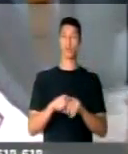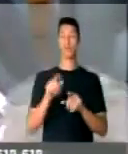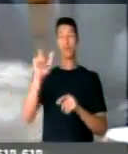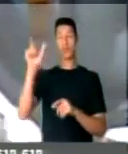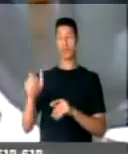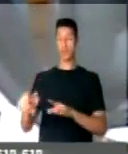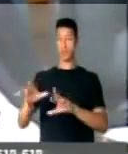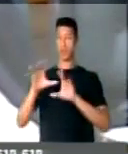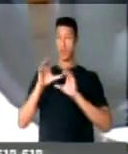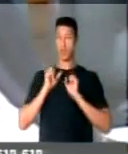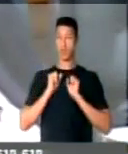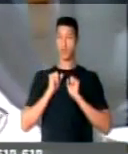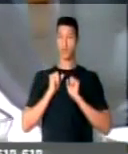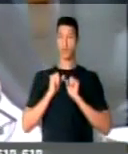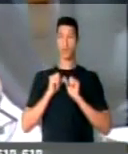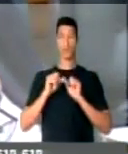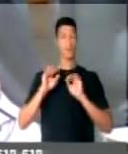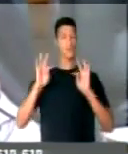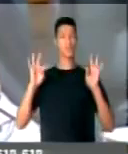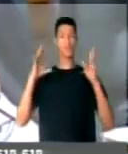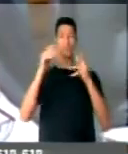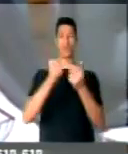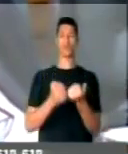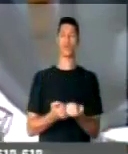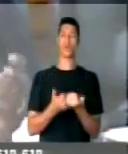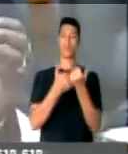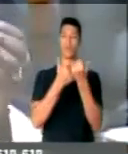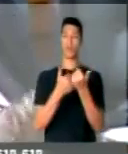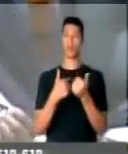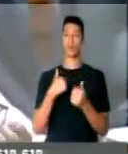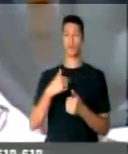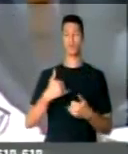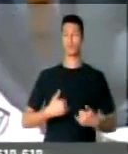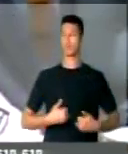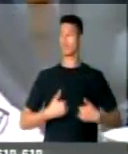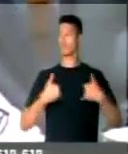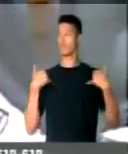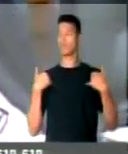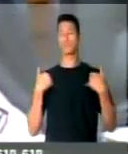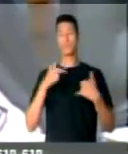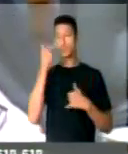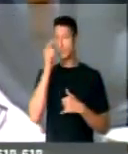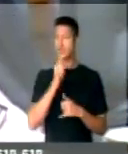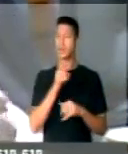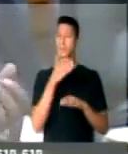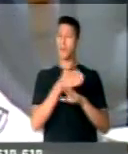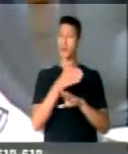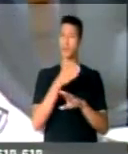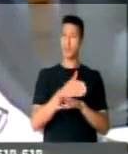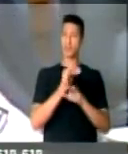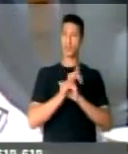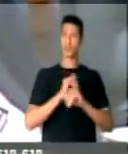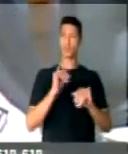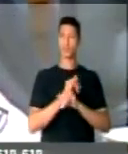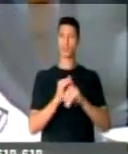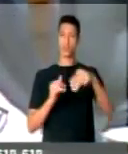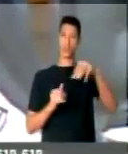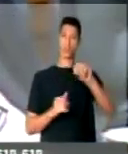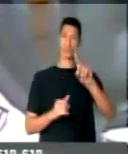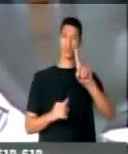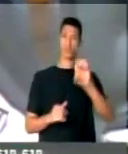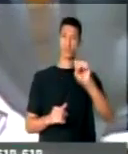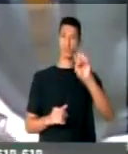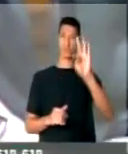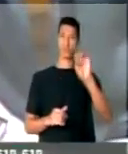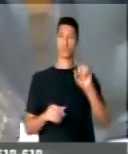ele recebeu todo o nosso apoio. Então eu tive orgulho de poder participar de uma campanha de Modesto da